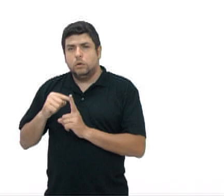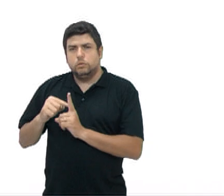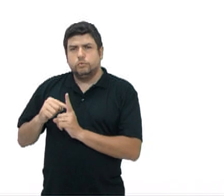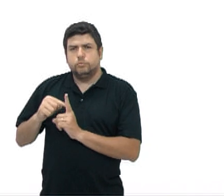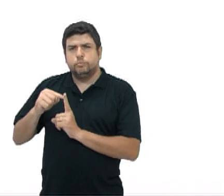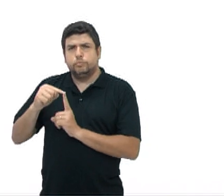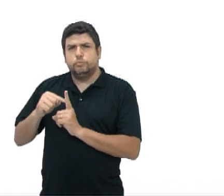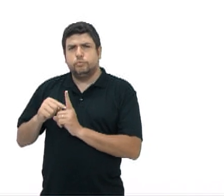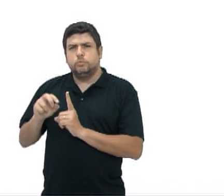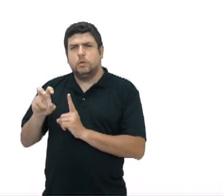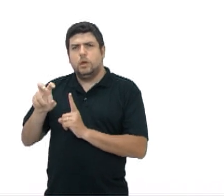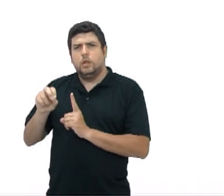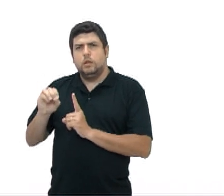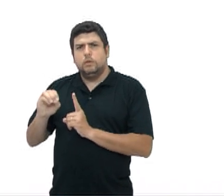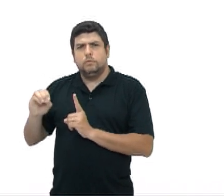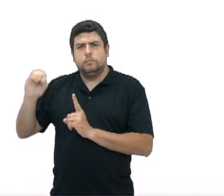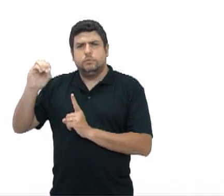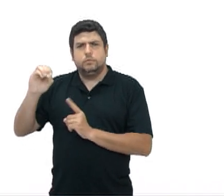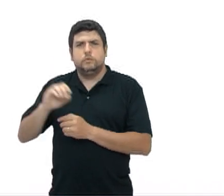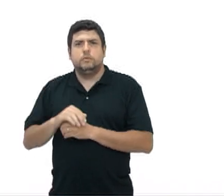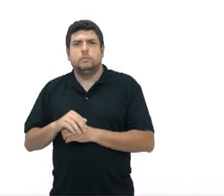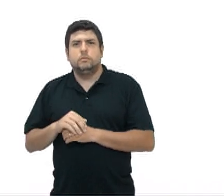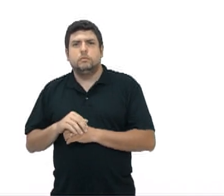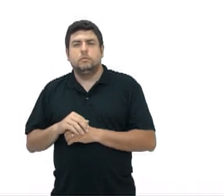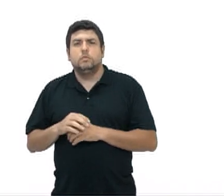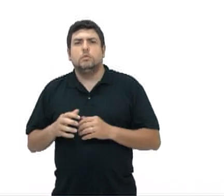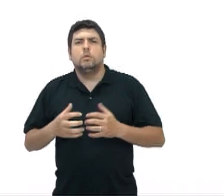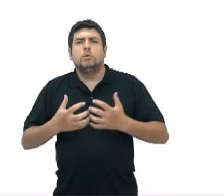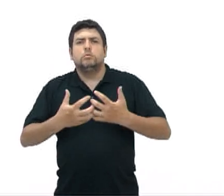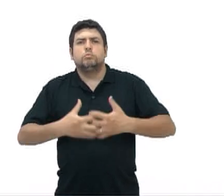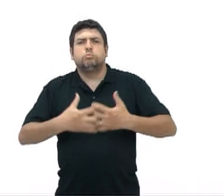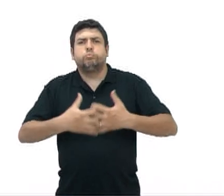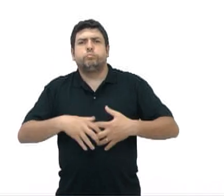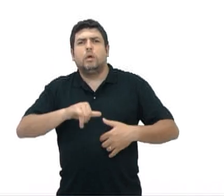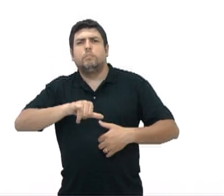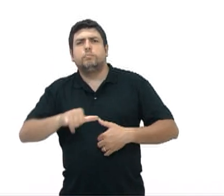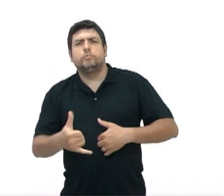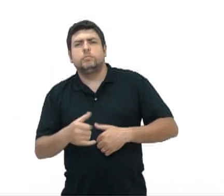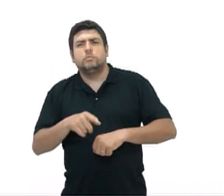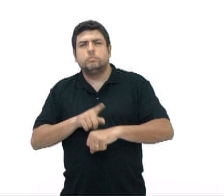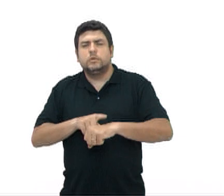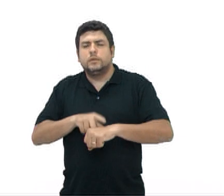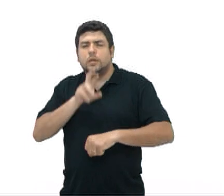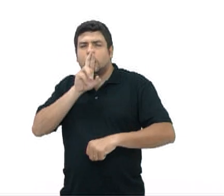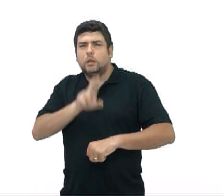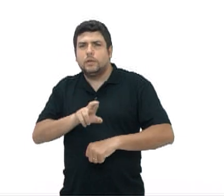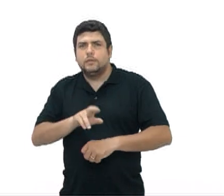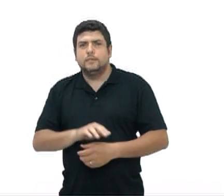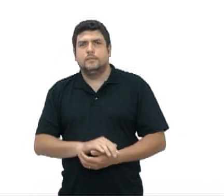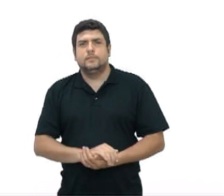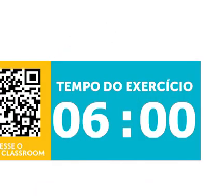Celsius. Qual é o rendimento dessa máquina térmica? Então, mais um momentinho para vocês resolverem essa questão.